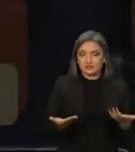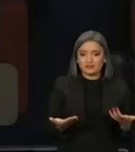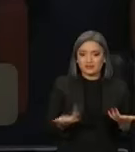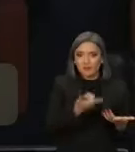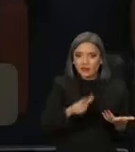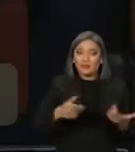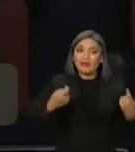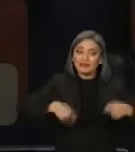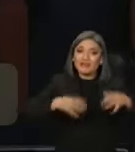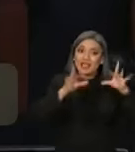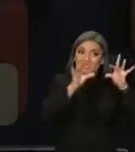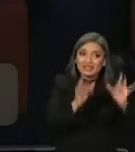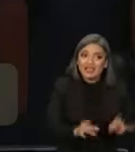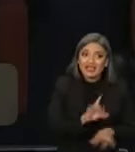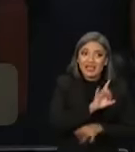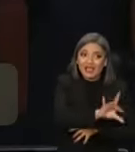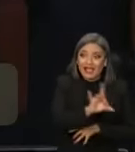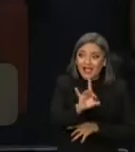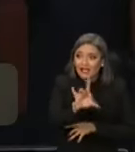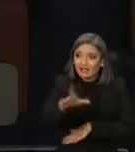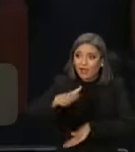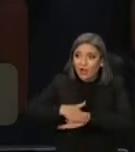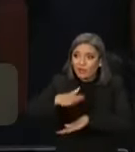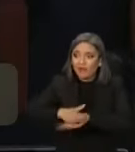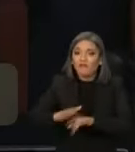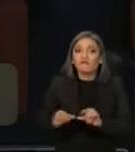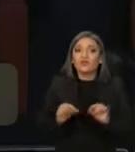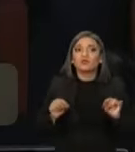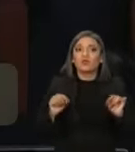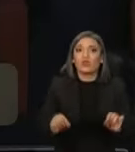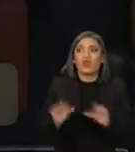cada agente da conduta coletiva.